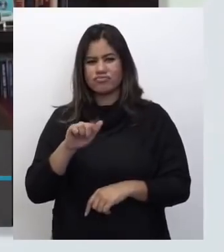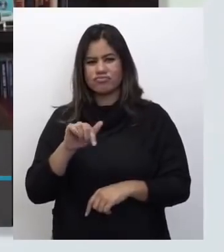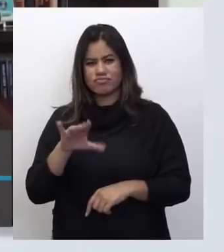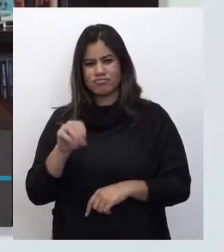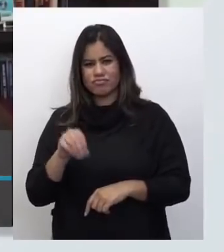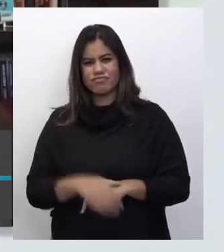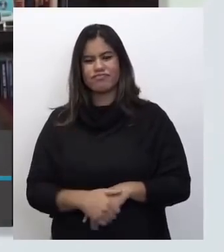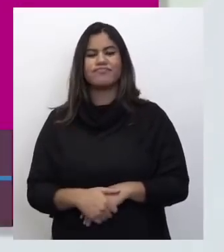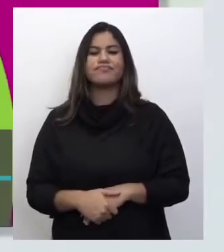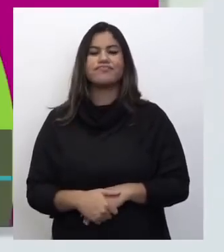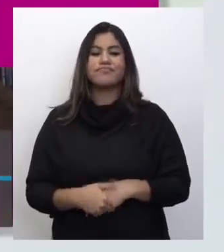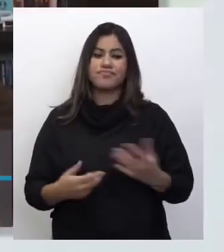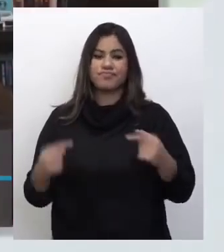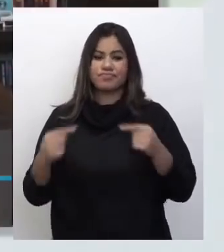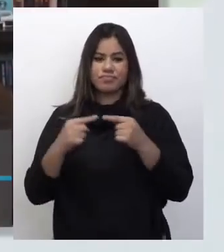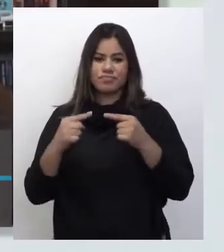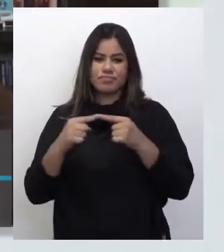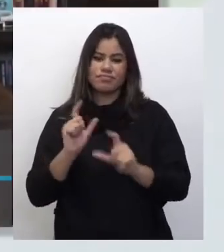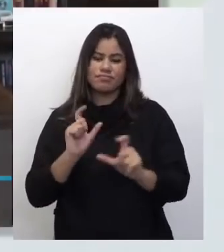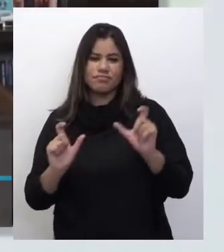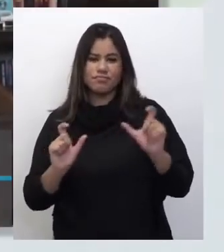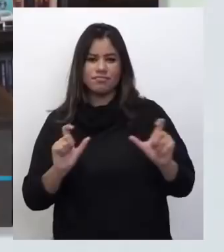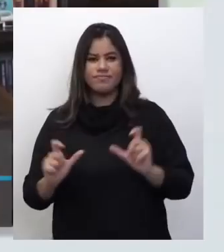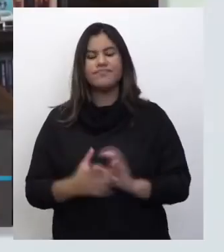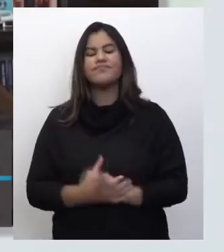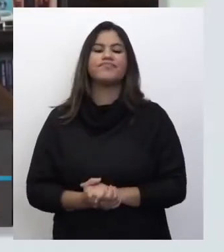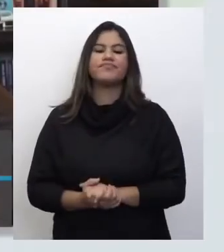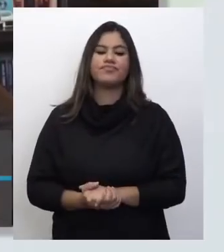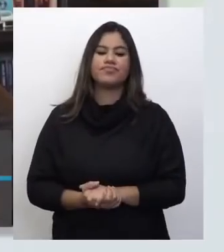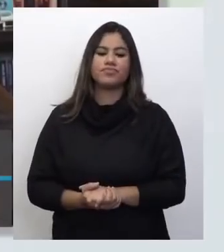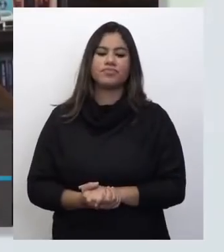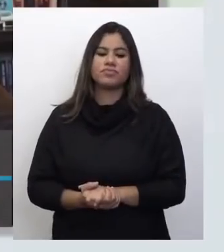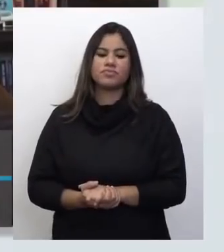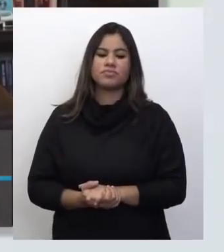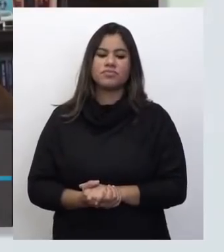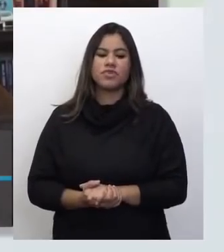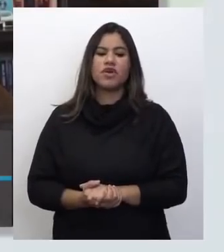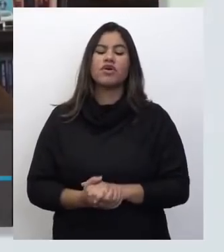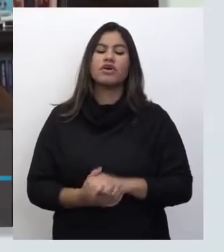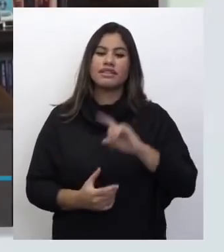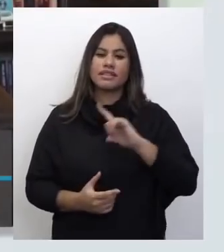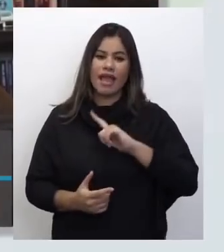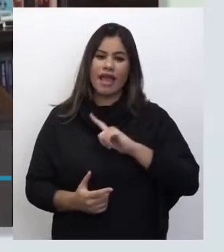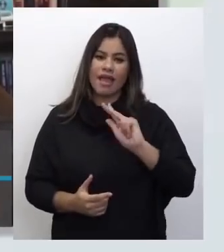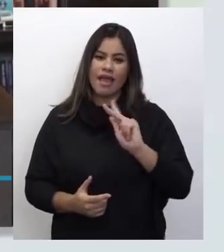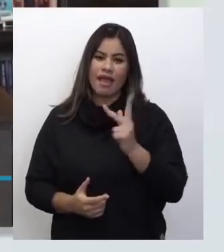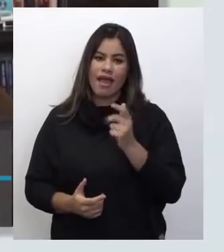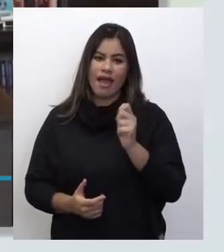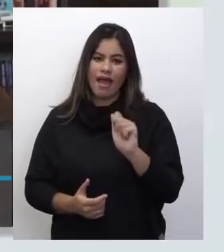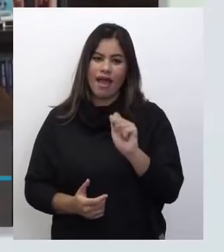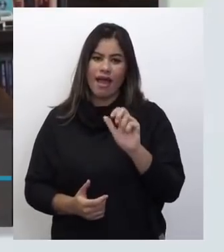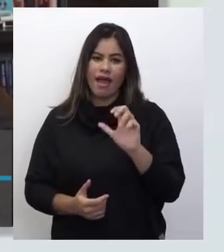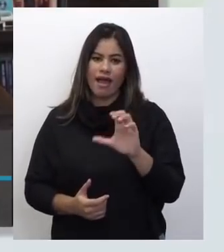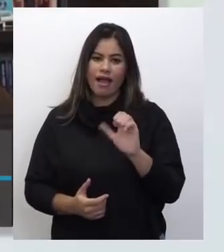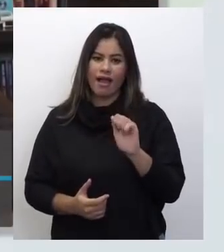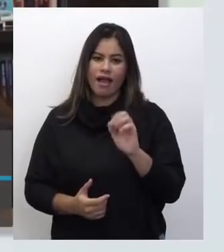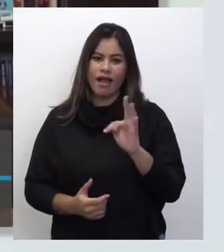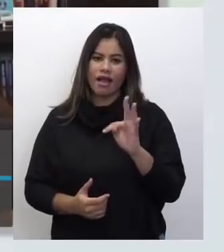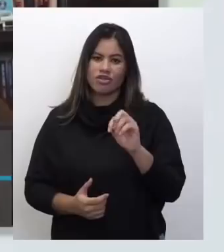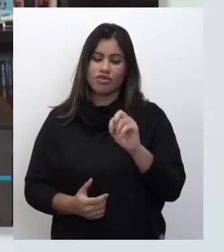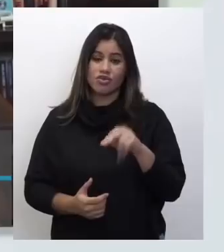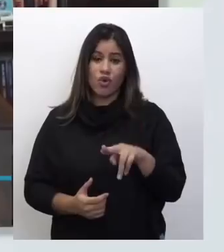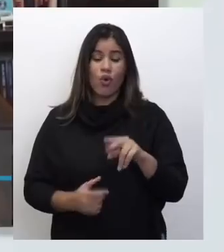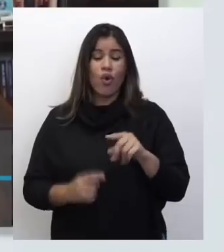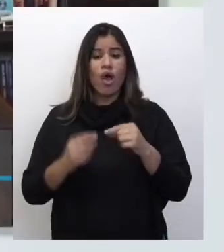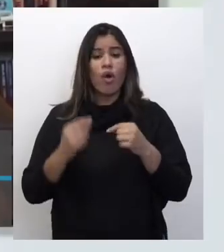vamos usar essa palavra. Inclusive, vocês já ouviram falar em hackathon? O hackathon é uma maratona que envolve pessoas com